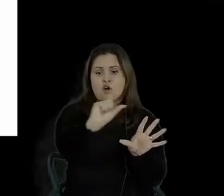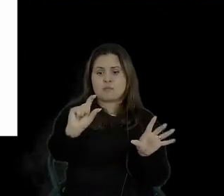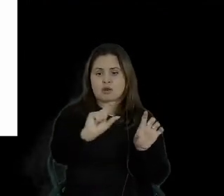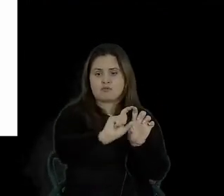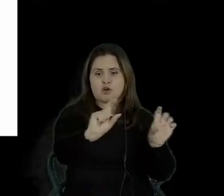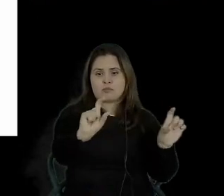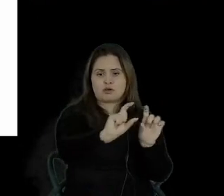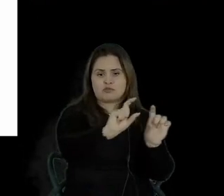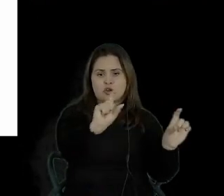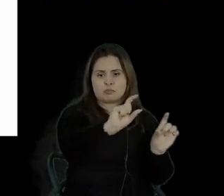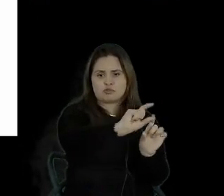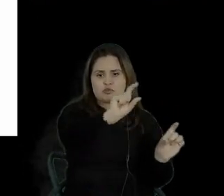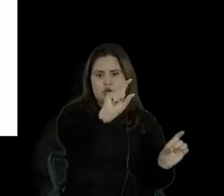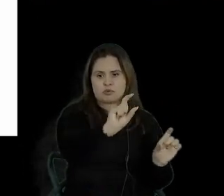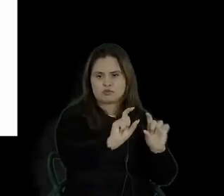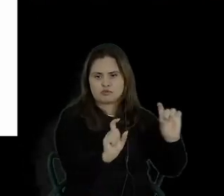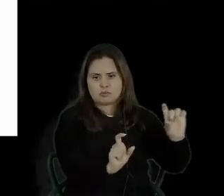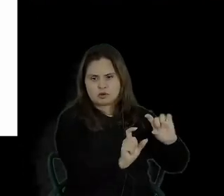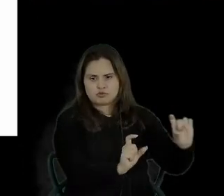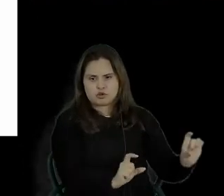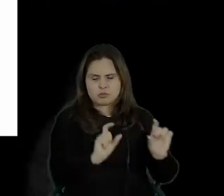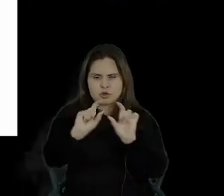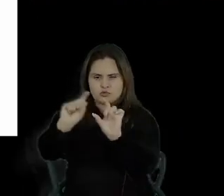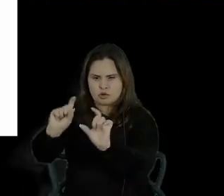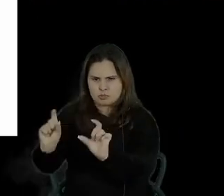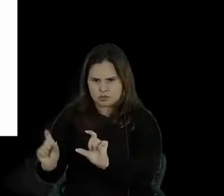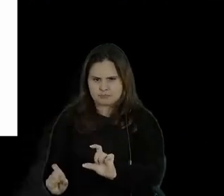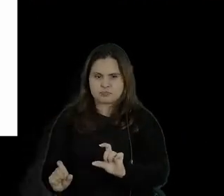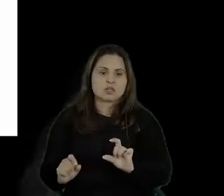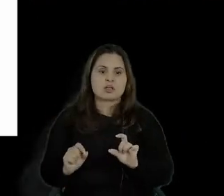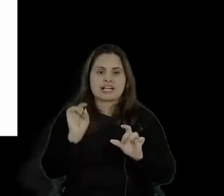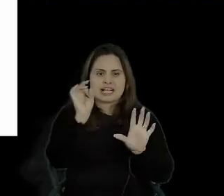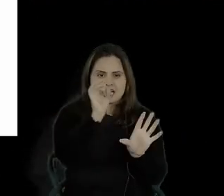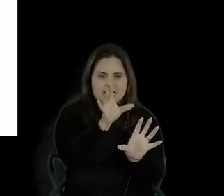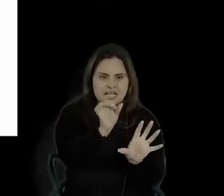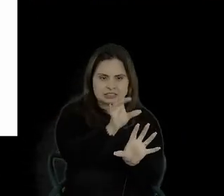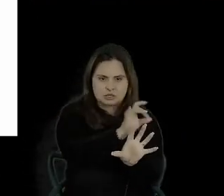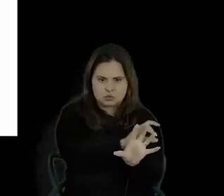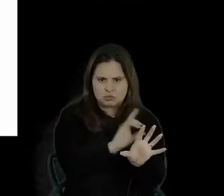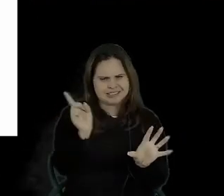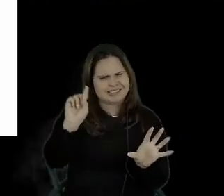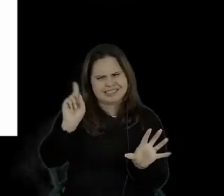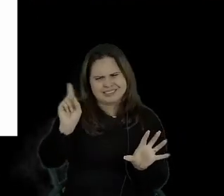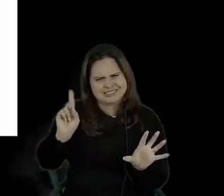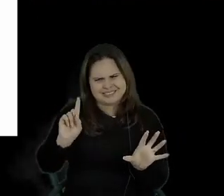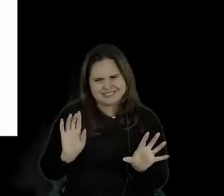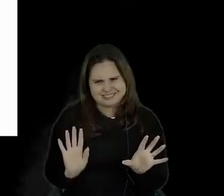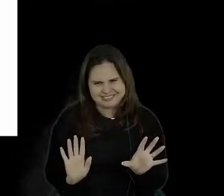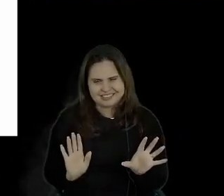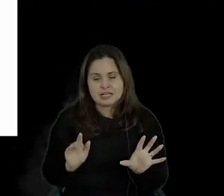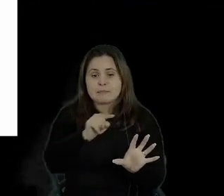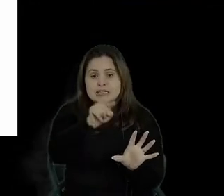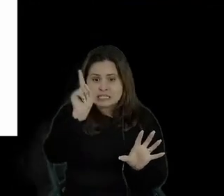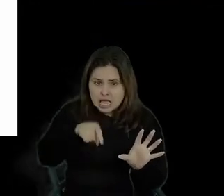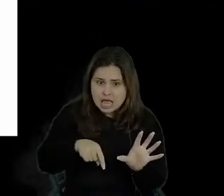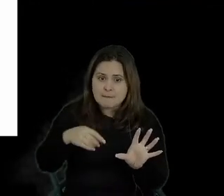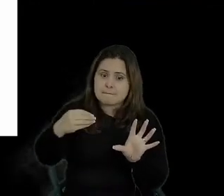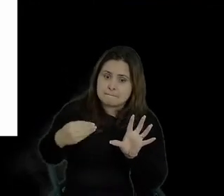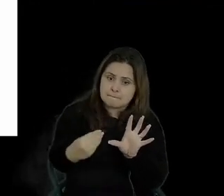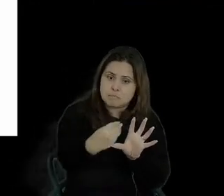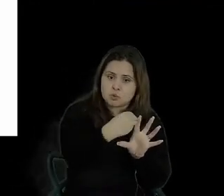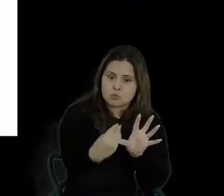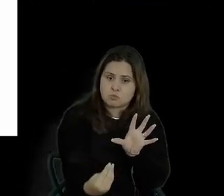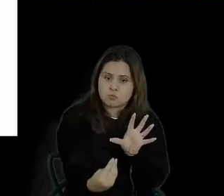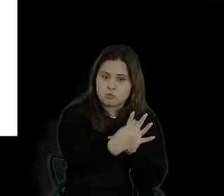E aqui a gente vai falar uma equação por uma, para todo mundo sair entendendo. Brincadeira. Mas são essas equações que a gente coloca